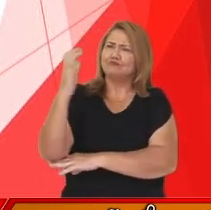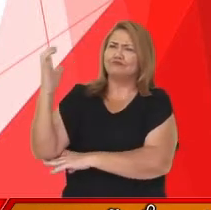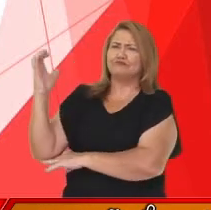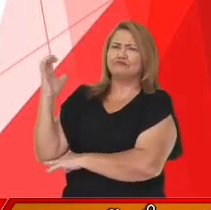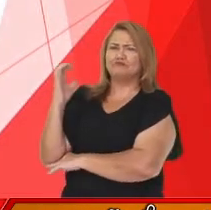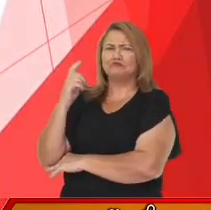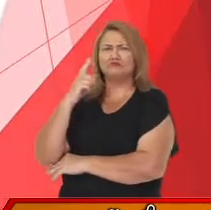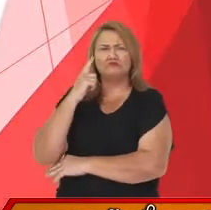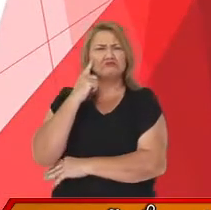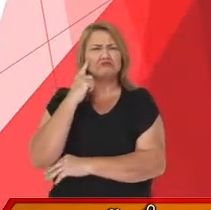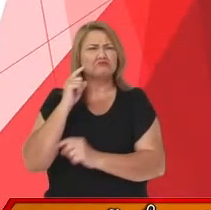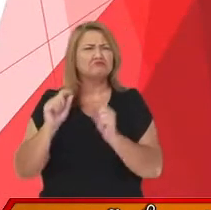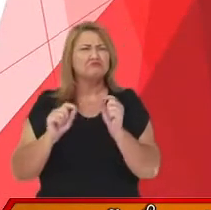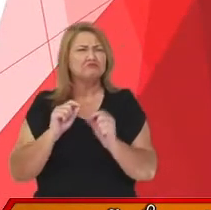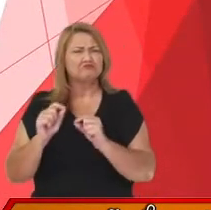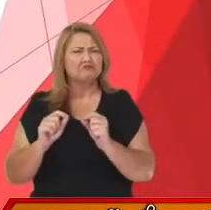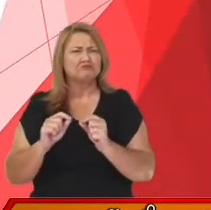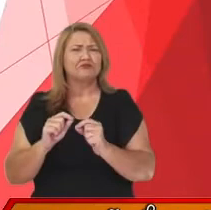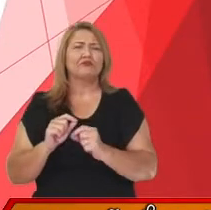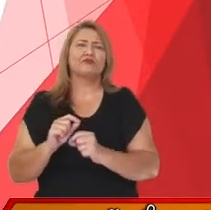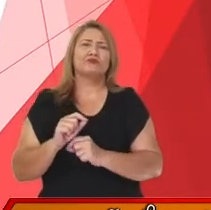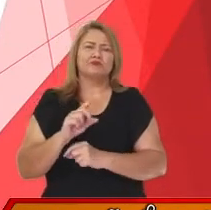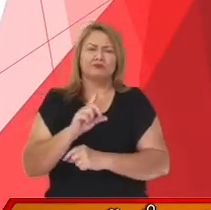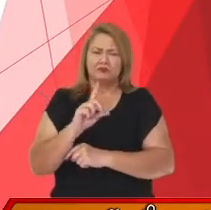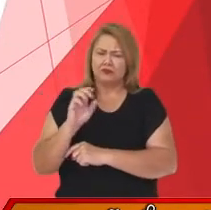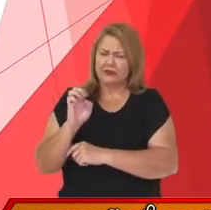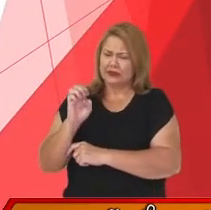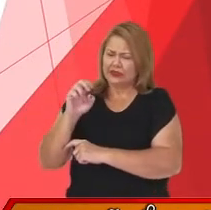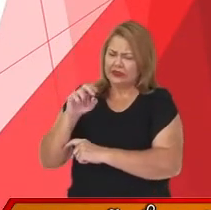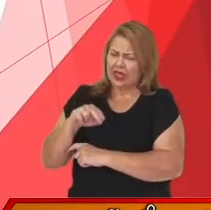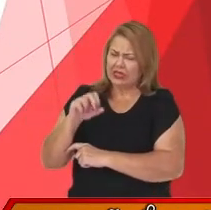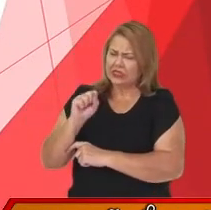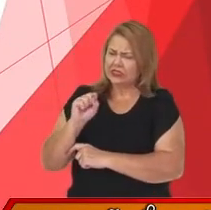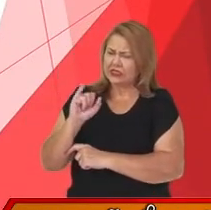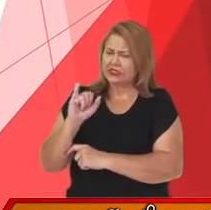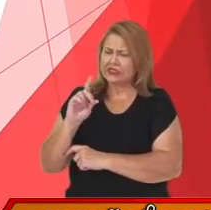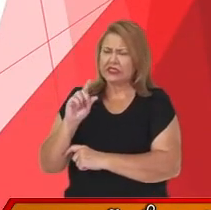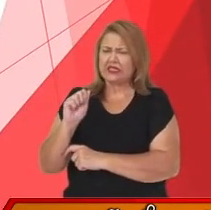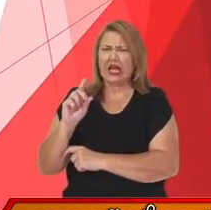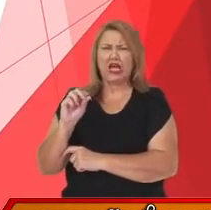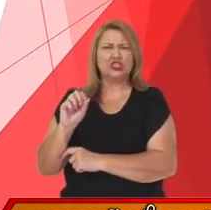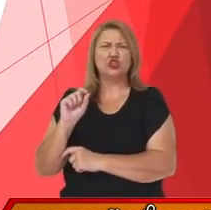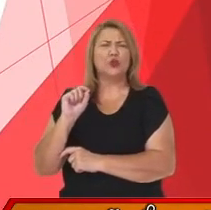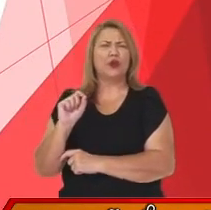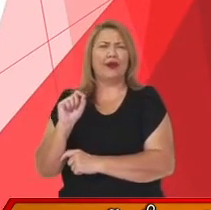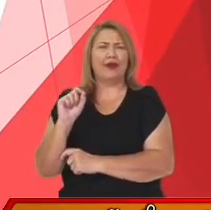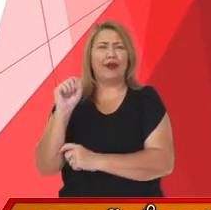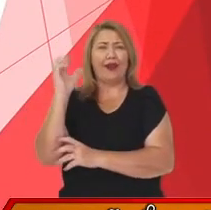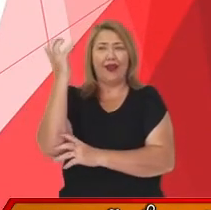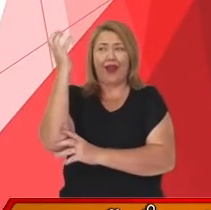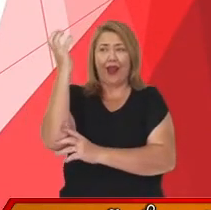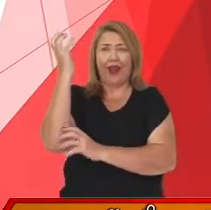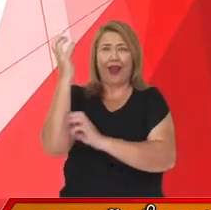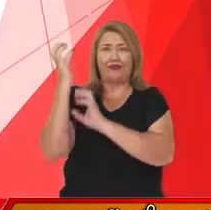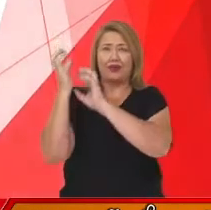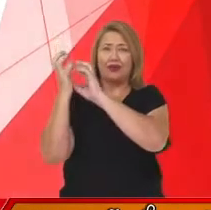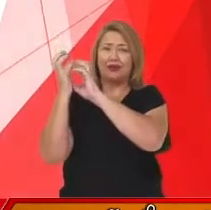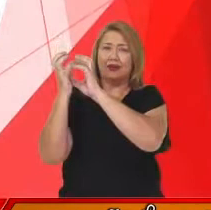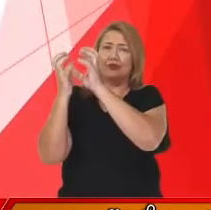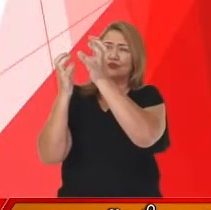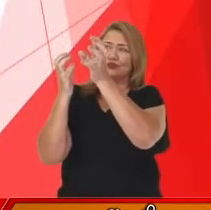de deus o que que essa Menor da entidade olha só e a imagem você percebe que a Copa das Árvores são um pouco mais